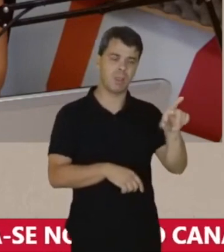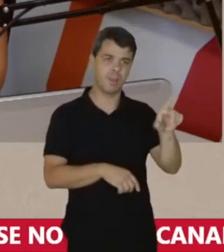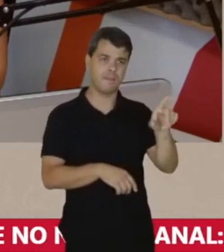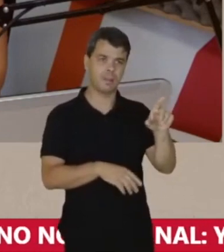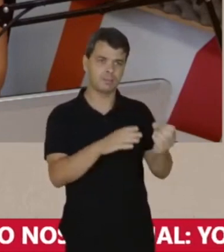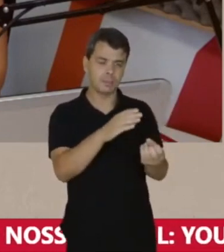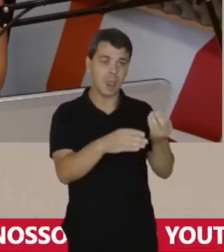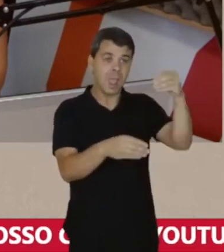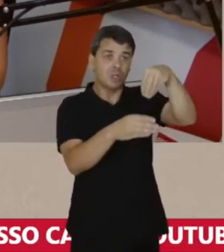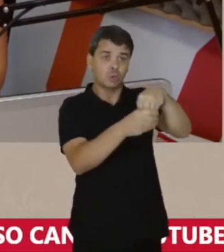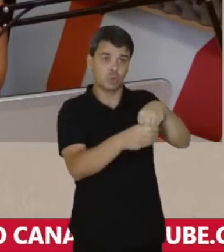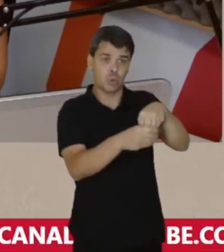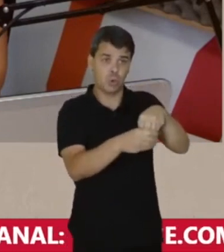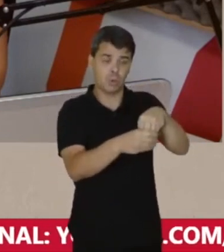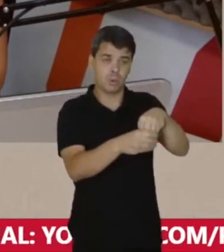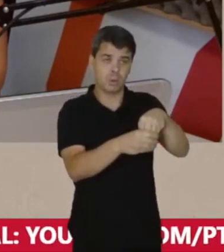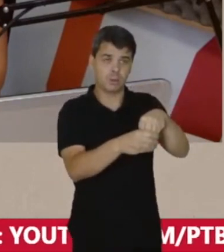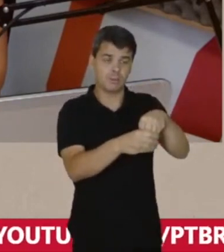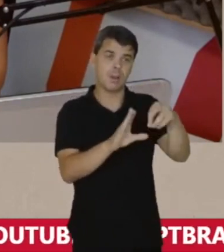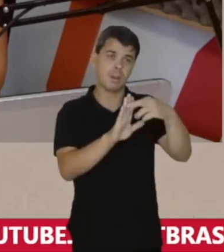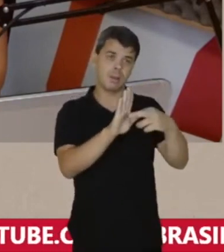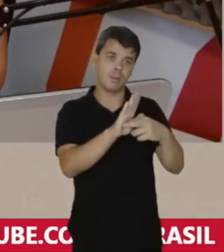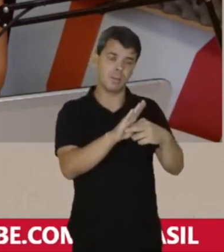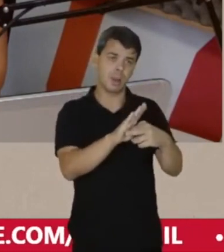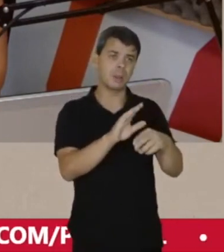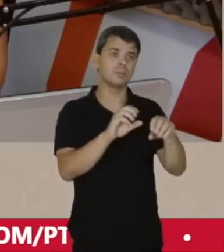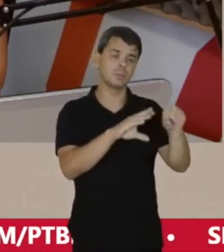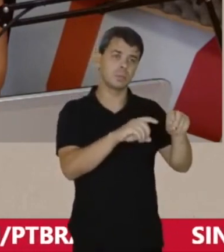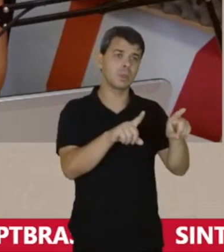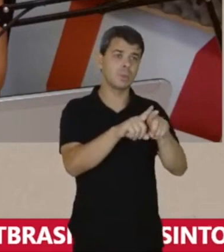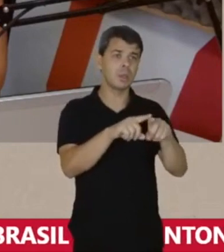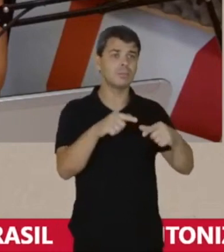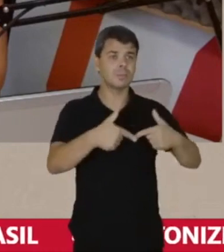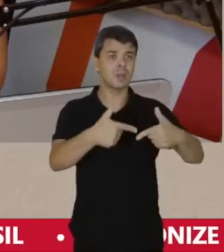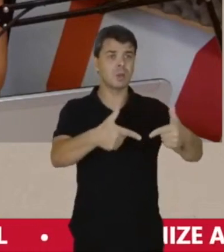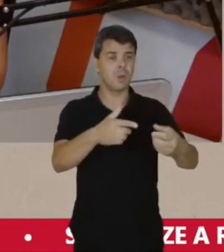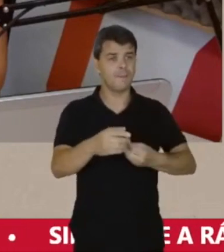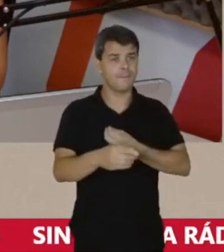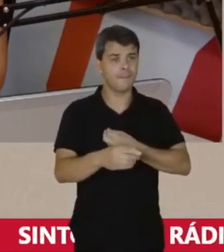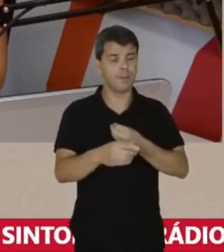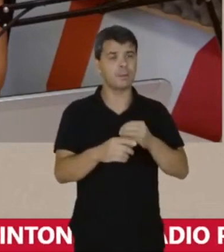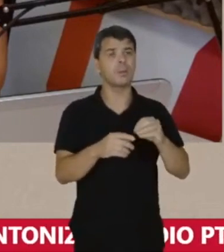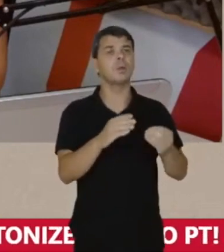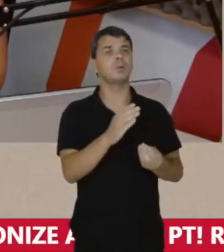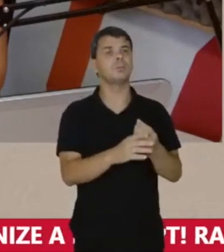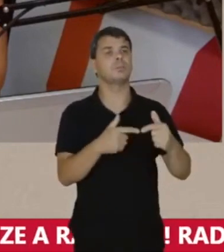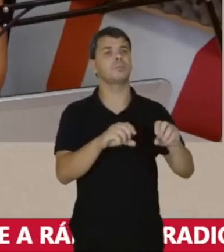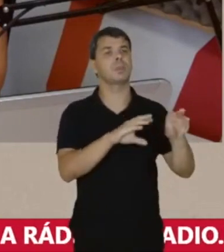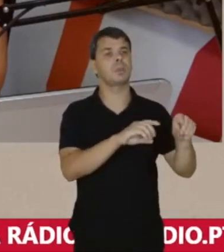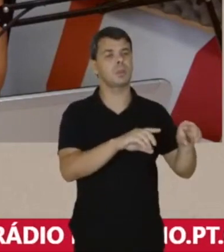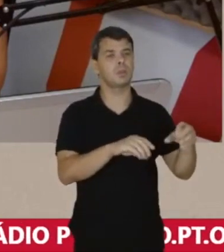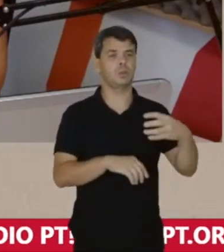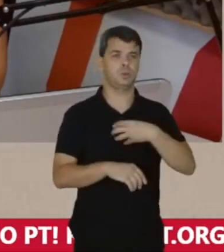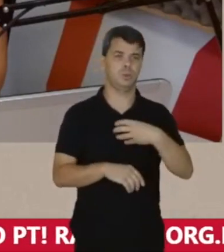na agenda educacional, né, a minha inserção na luta educacional e a visão do que estava acontecendo no